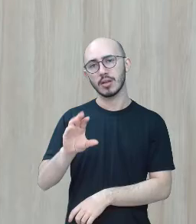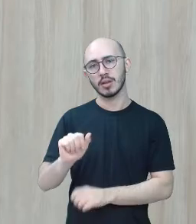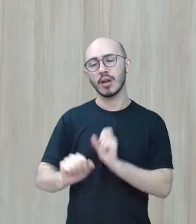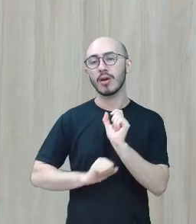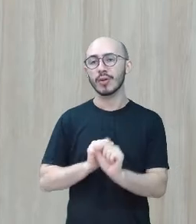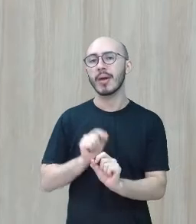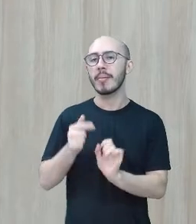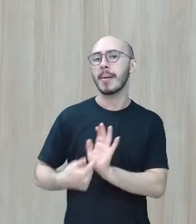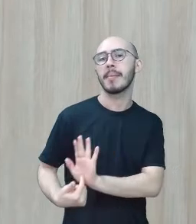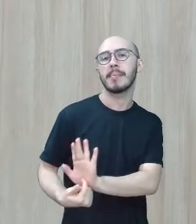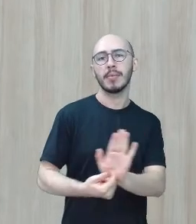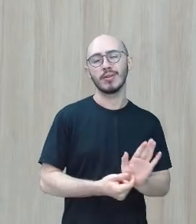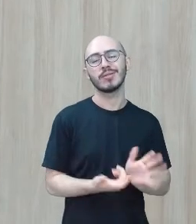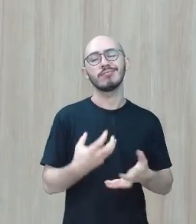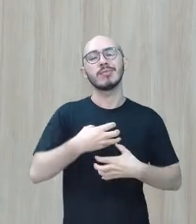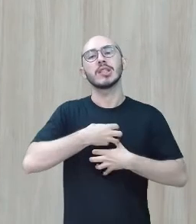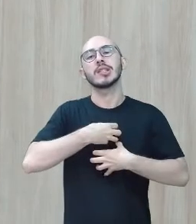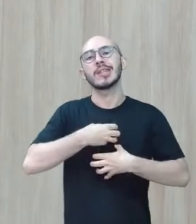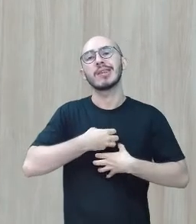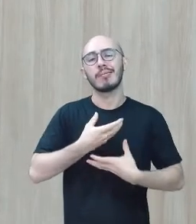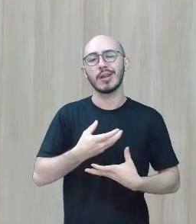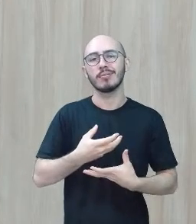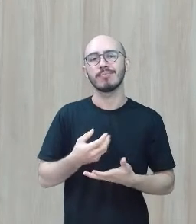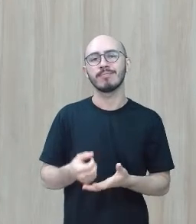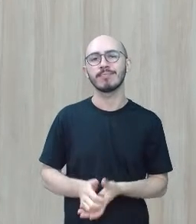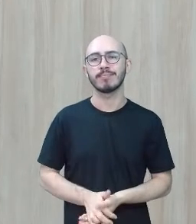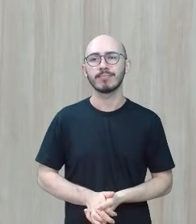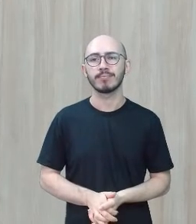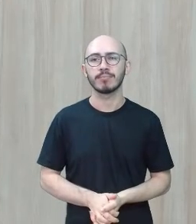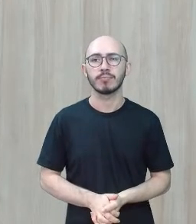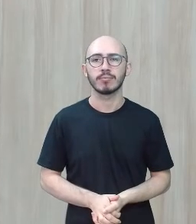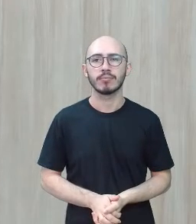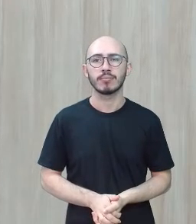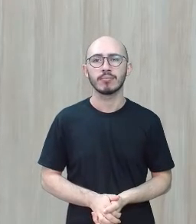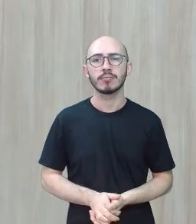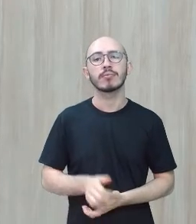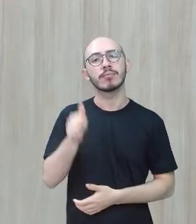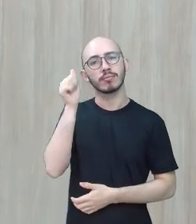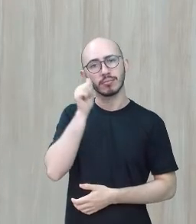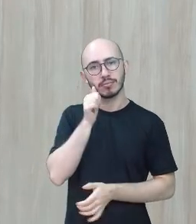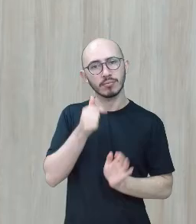ela traz muito sentimento, né? Quando ela diz que